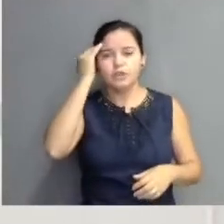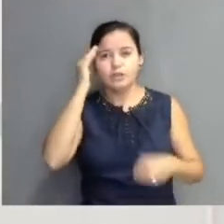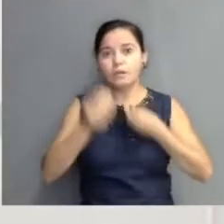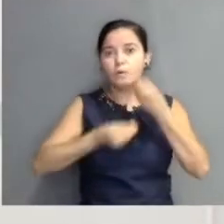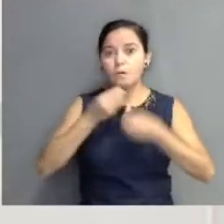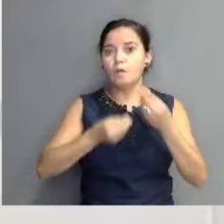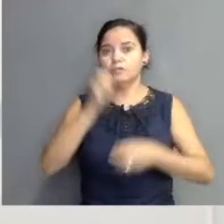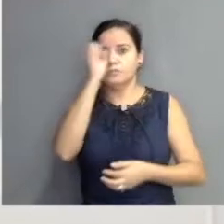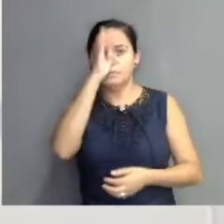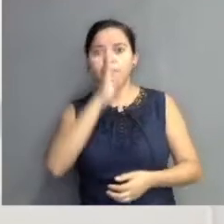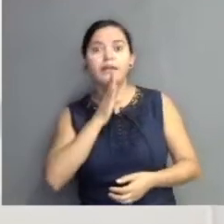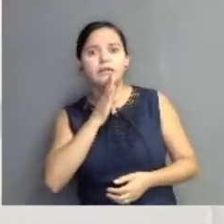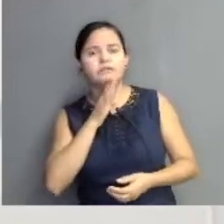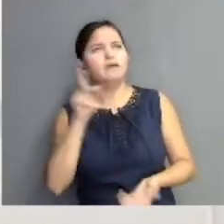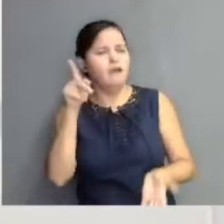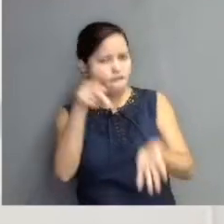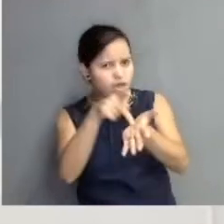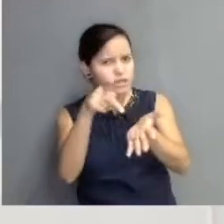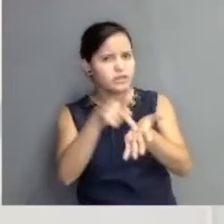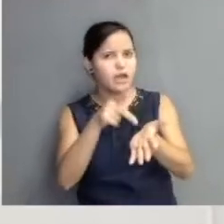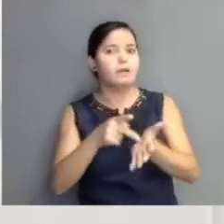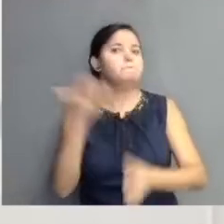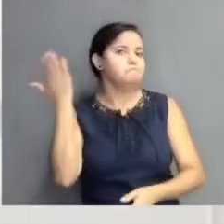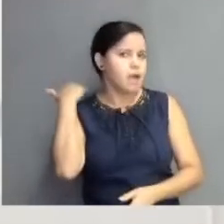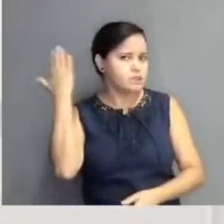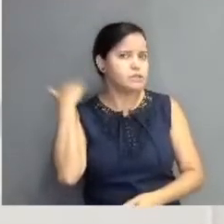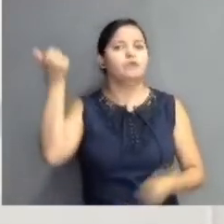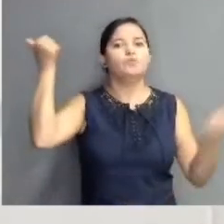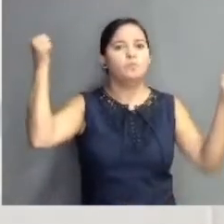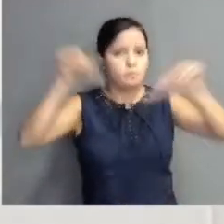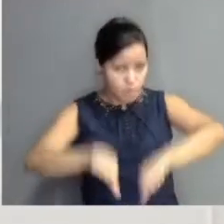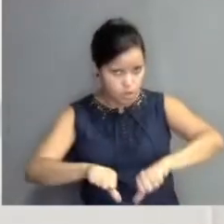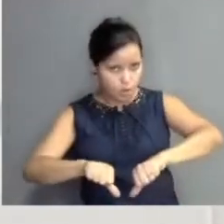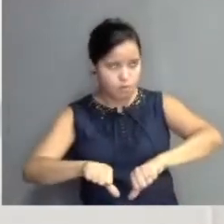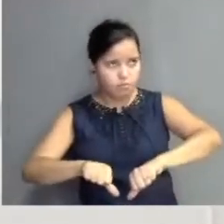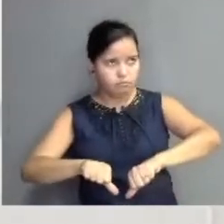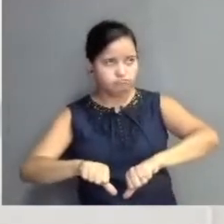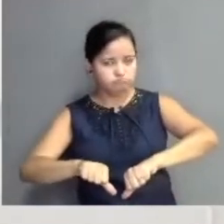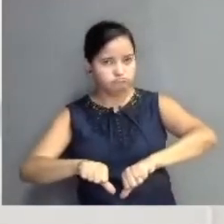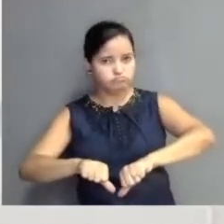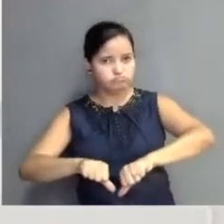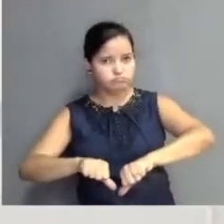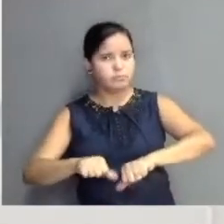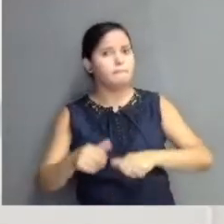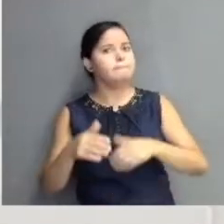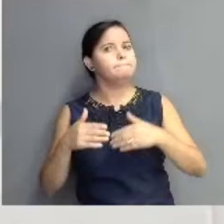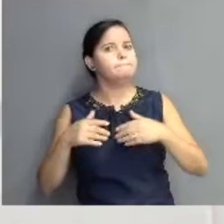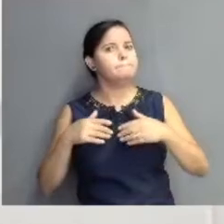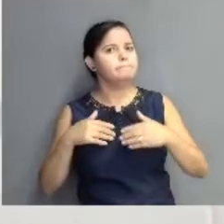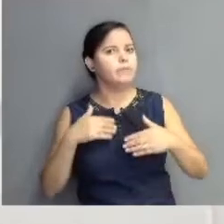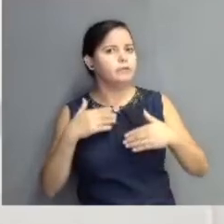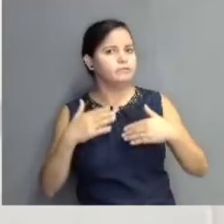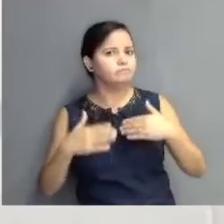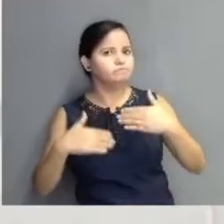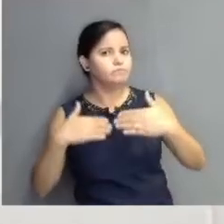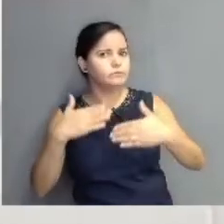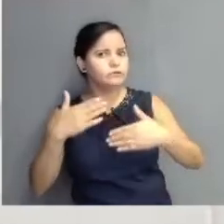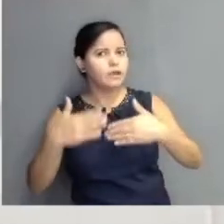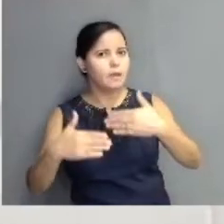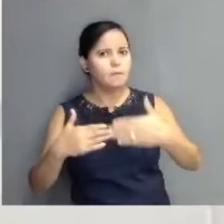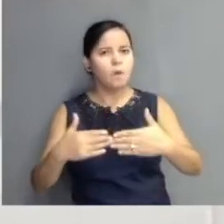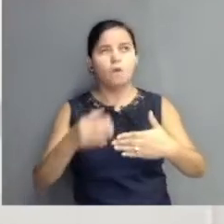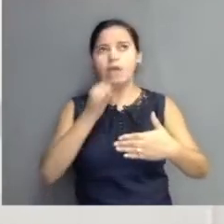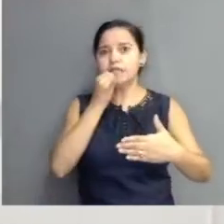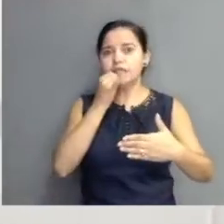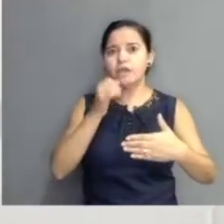Brasil, realmente, a gente já foi muito pior. Mas quando a gente entra em uma região muito conhecida nossa, como a região